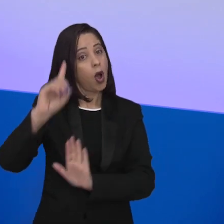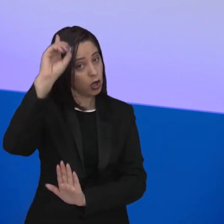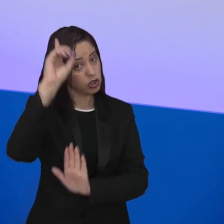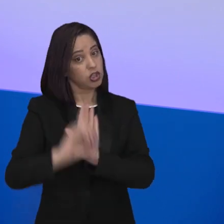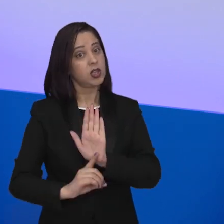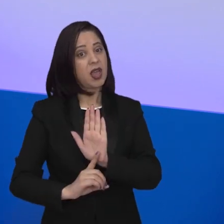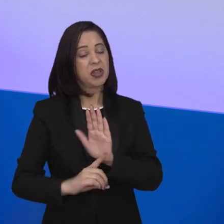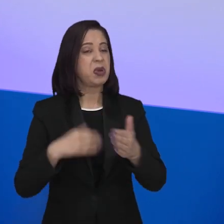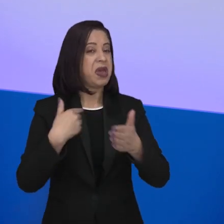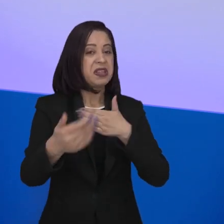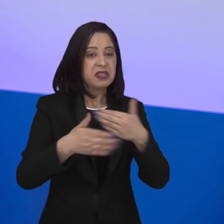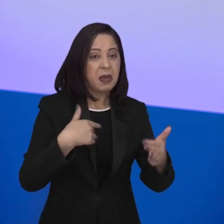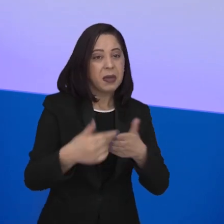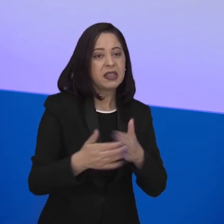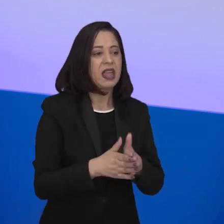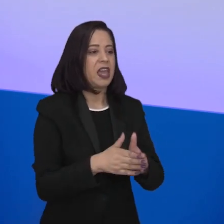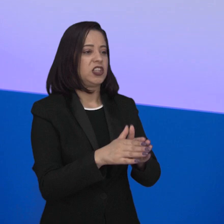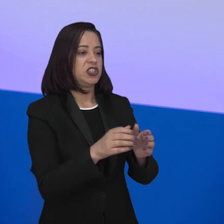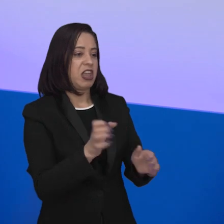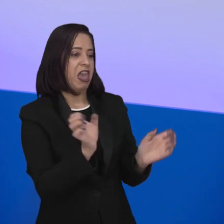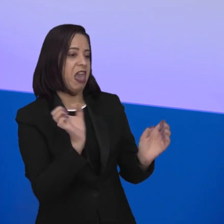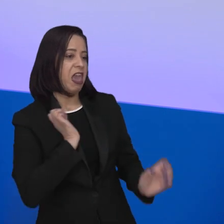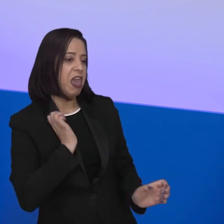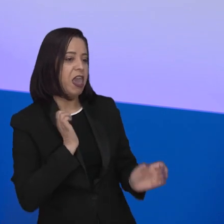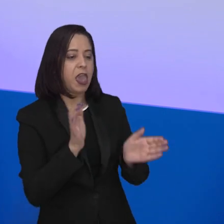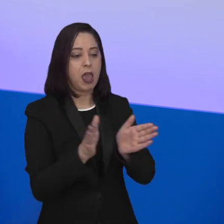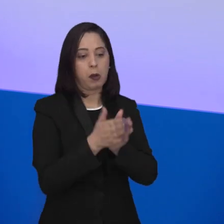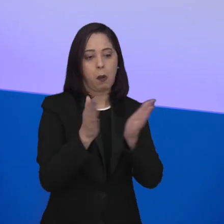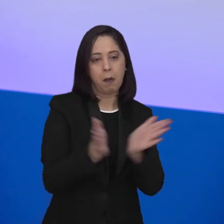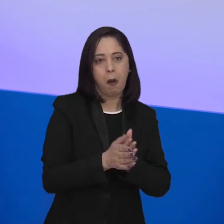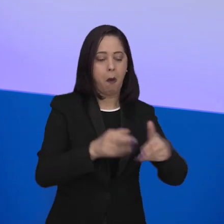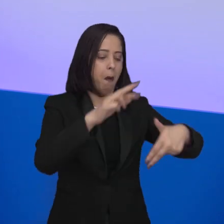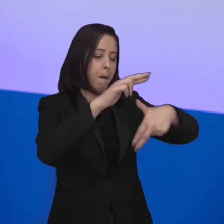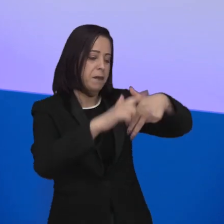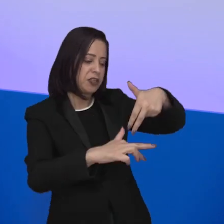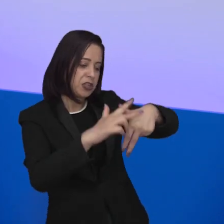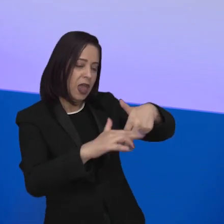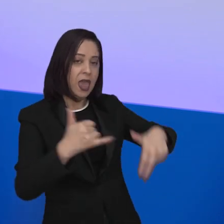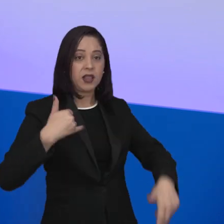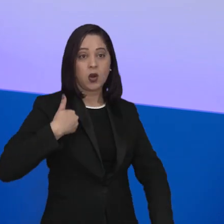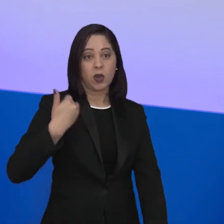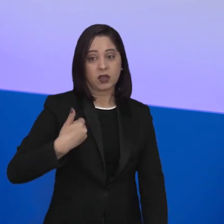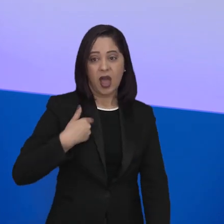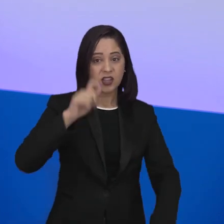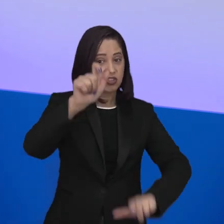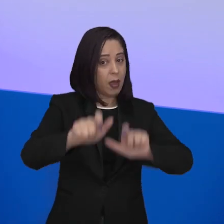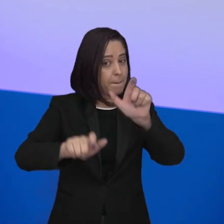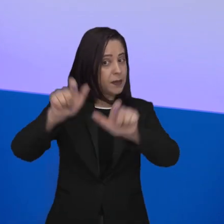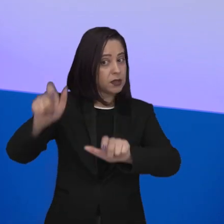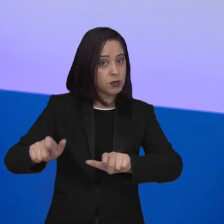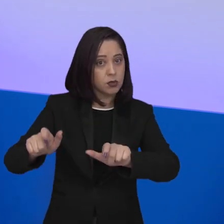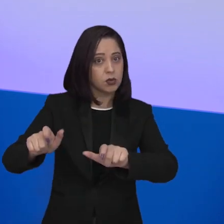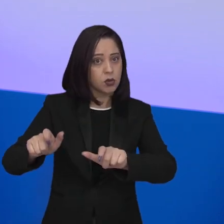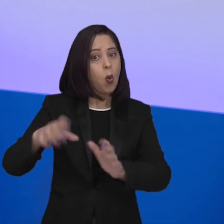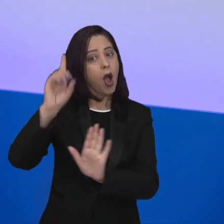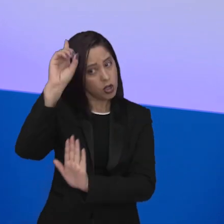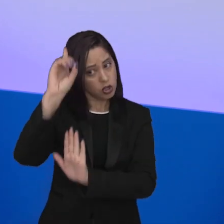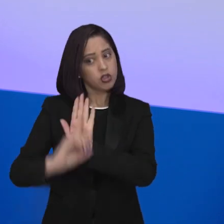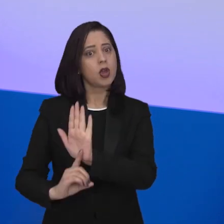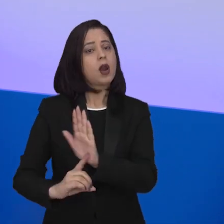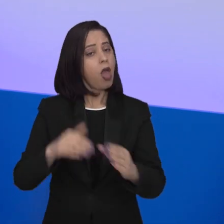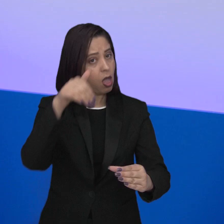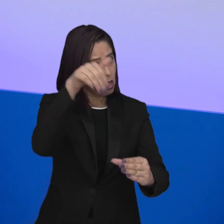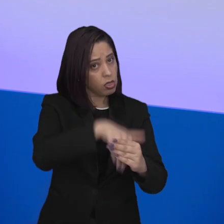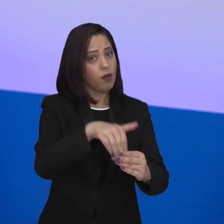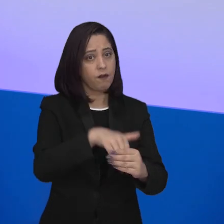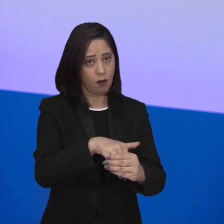da sua condição social, do seu gênero, da sua idade, né? Porque já que o voto é obrigatório,